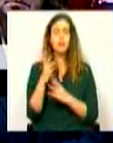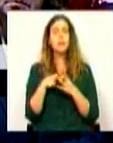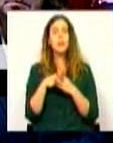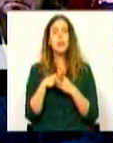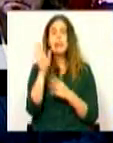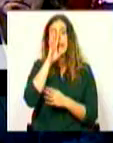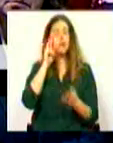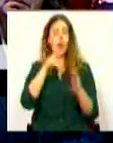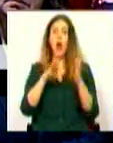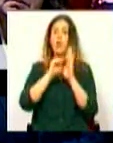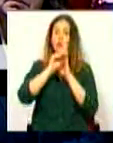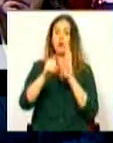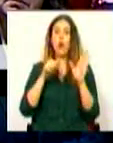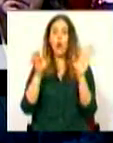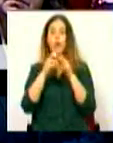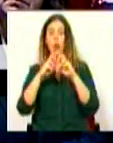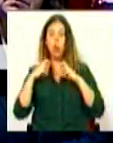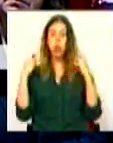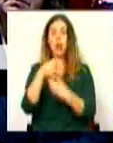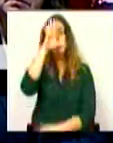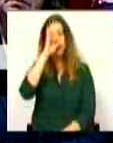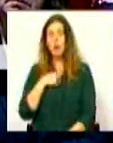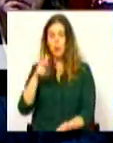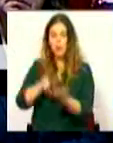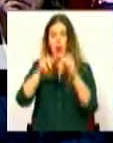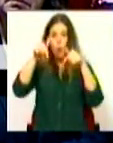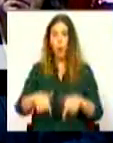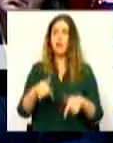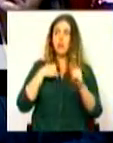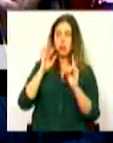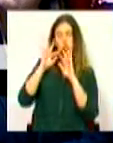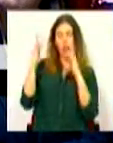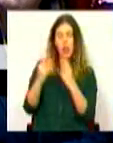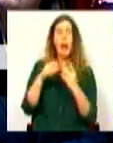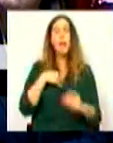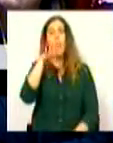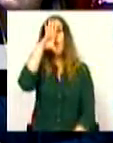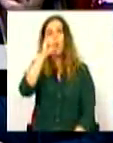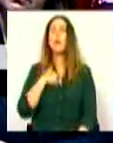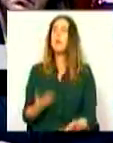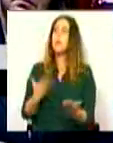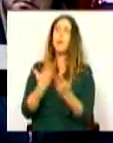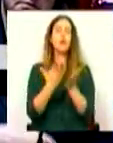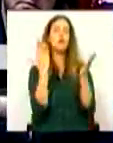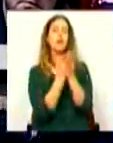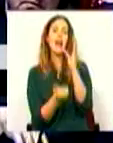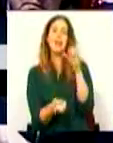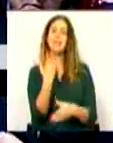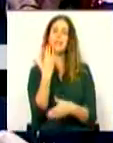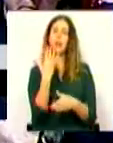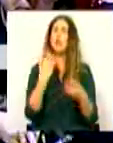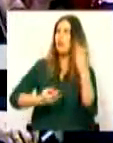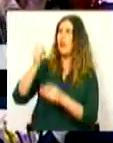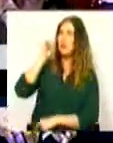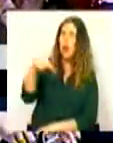se ler a resolução do Conselho de Ministros, aprovada hoje na Generalidade, o Governo não se propôs estudar a criação de nenhum